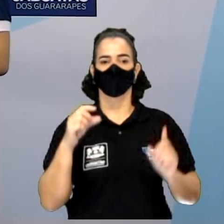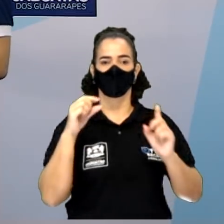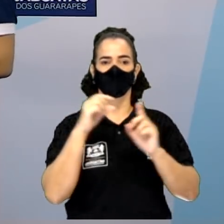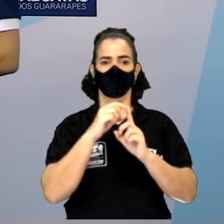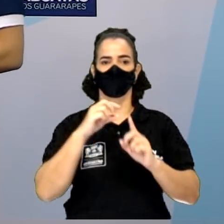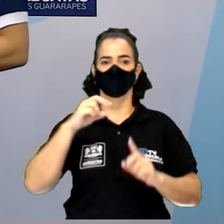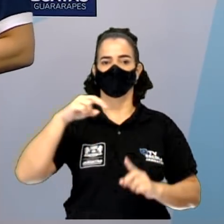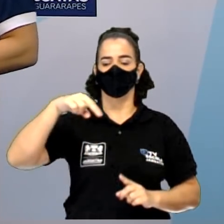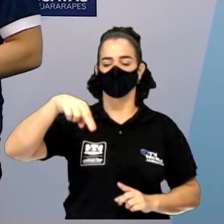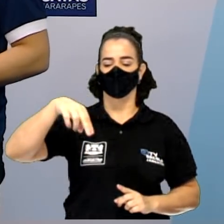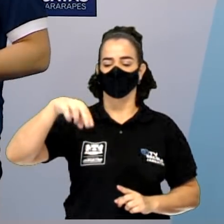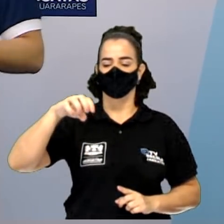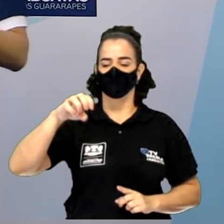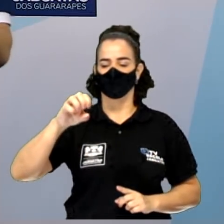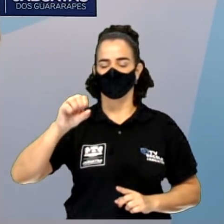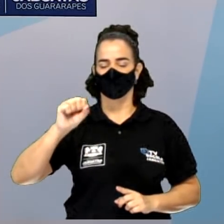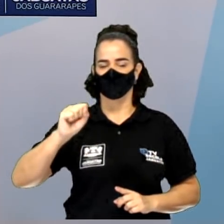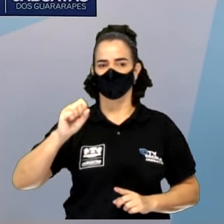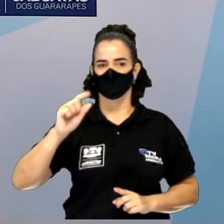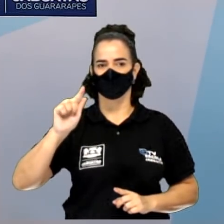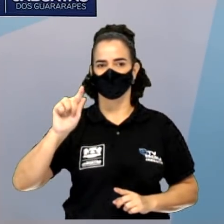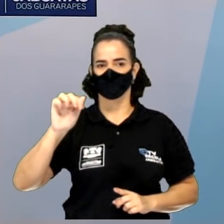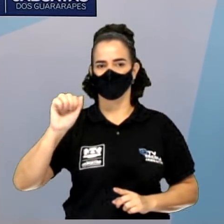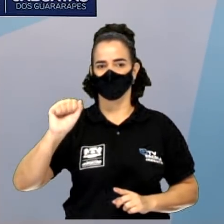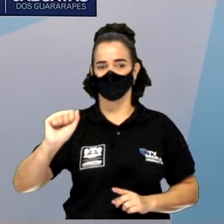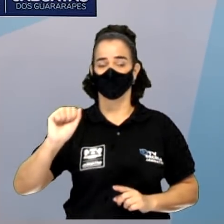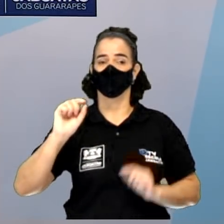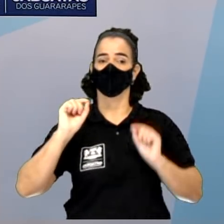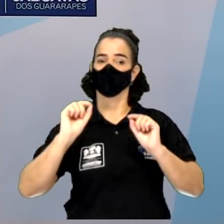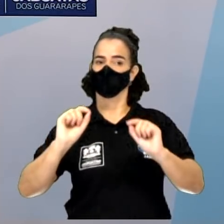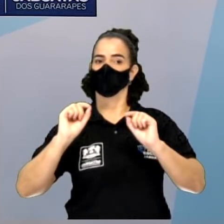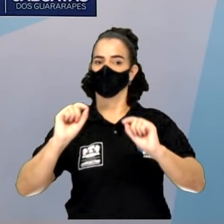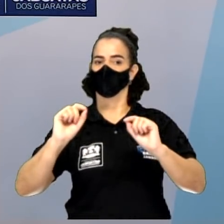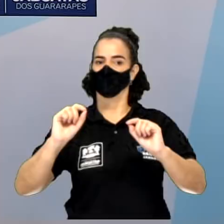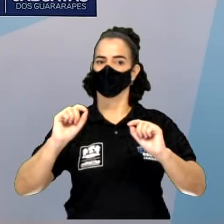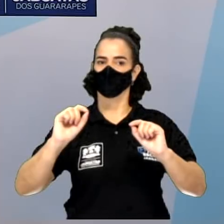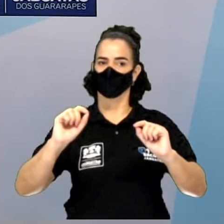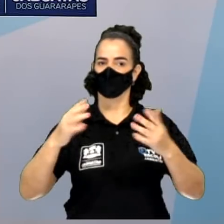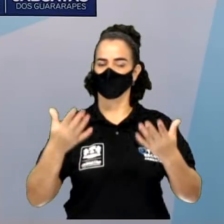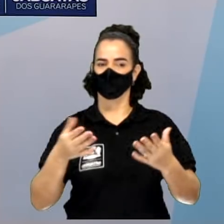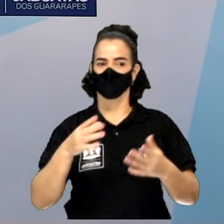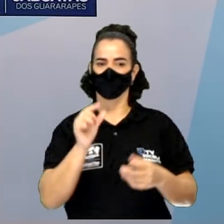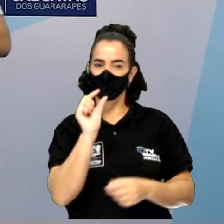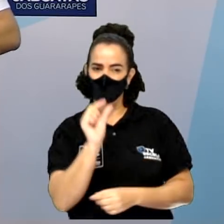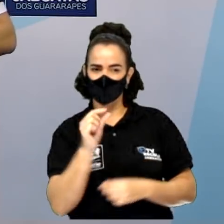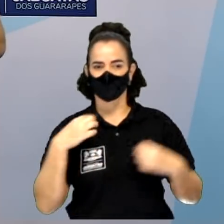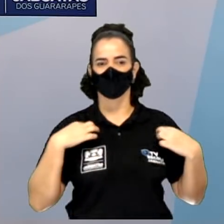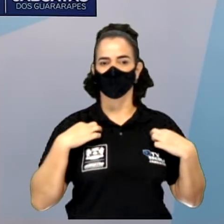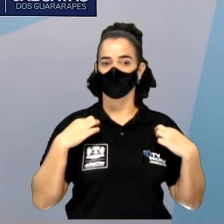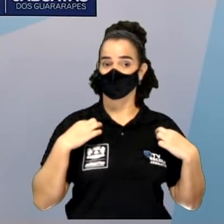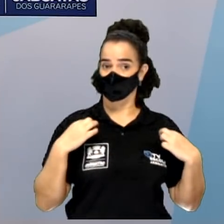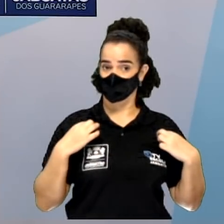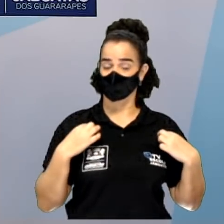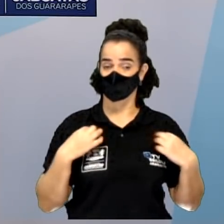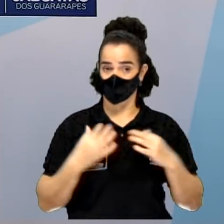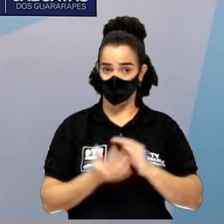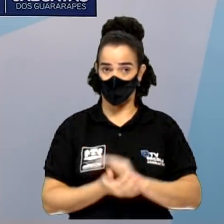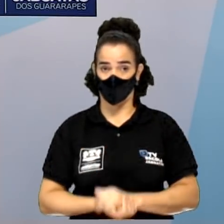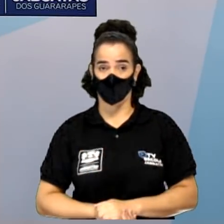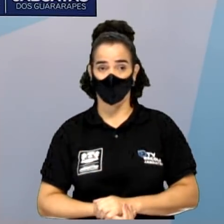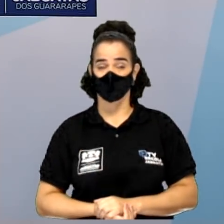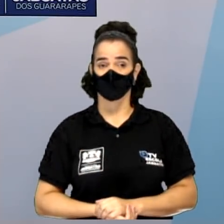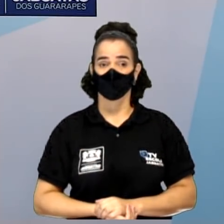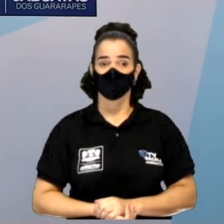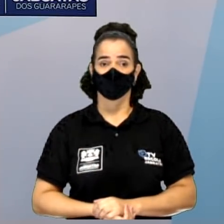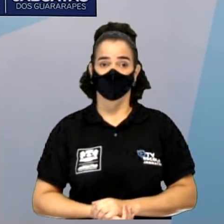associada ao termo caráter, nesga é um tipo de tecido, um pedacinho de tecido. Então, assim, é um sentido conotativo,